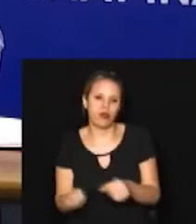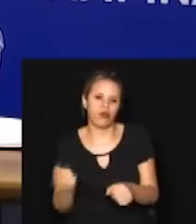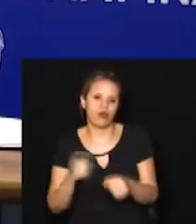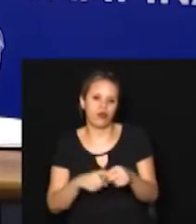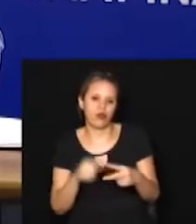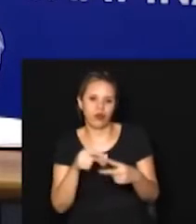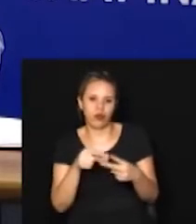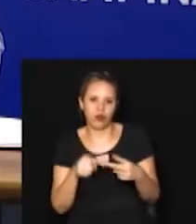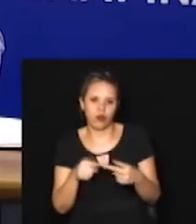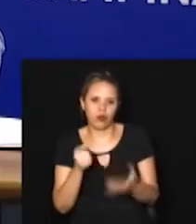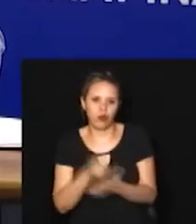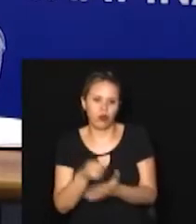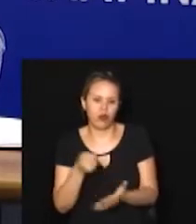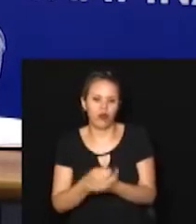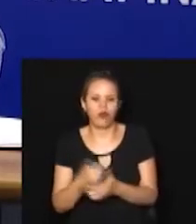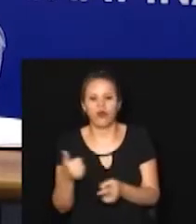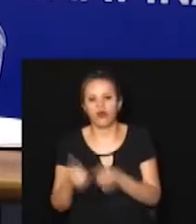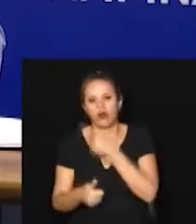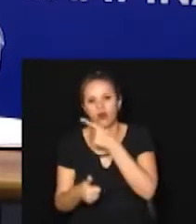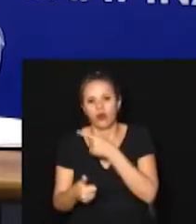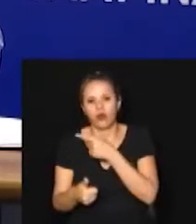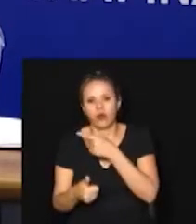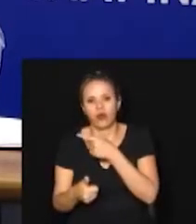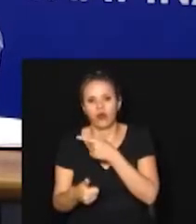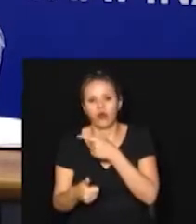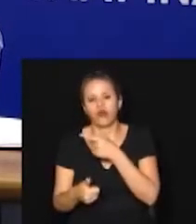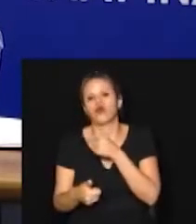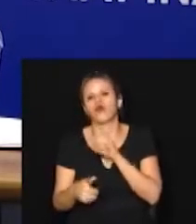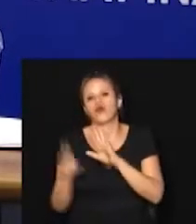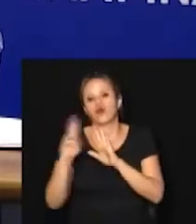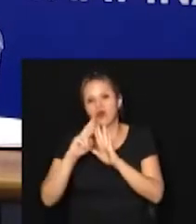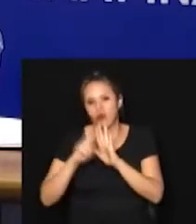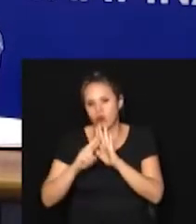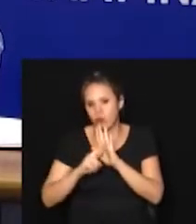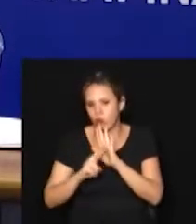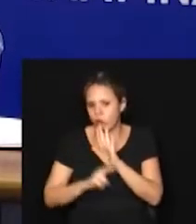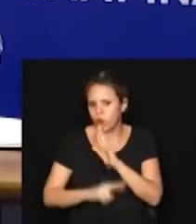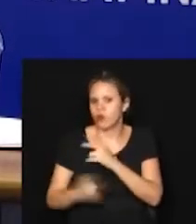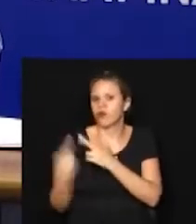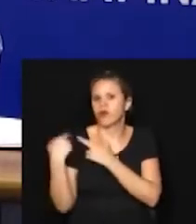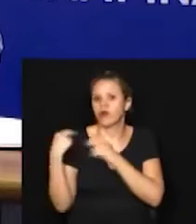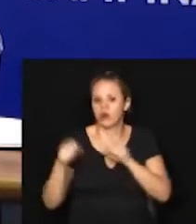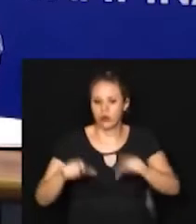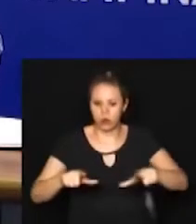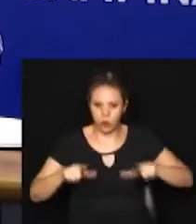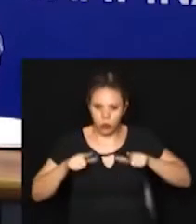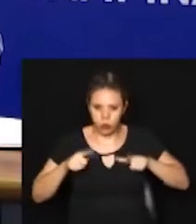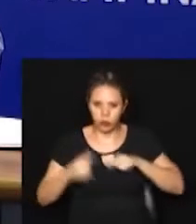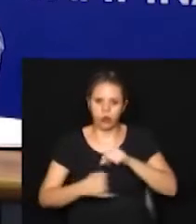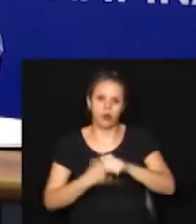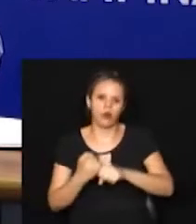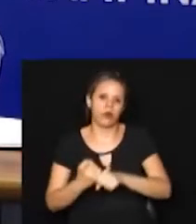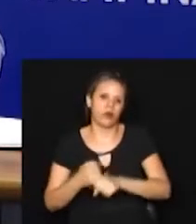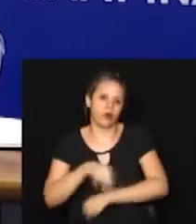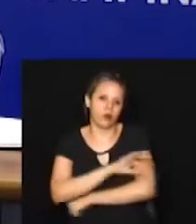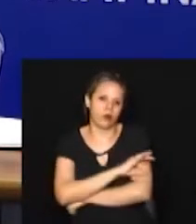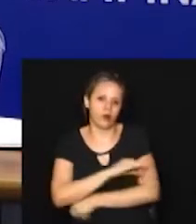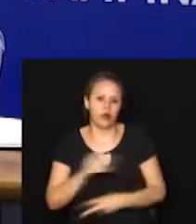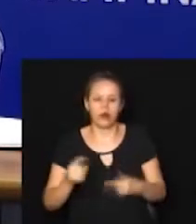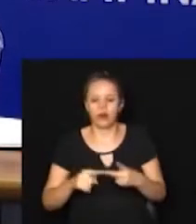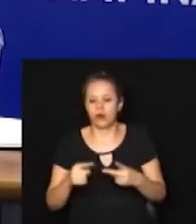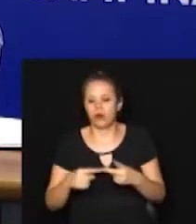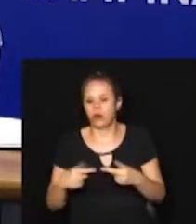2 obrigações. Primeiro, o termo de estabelecimento responsável, que está no site da prefeitura.